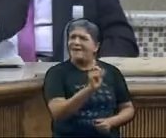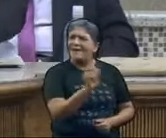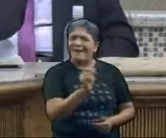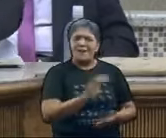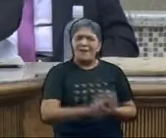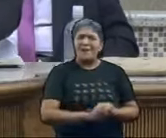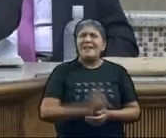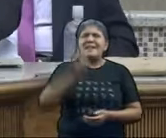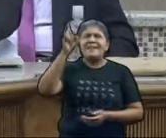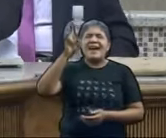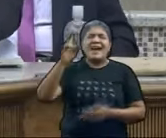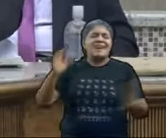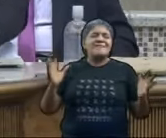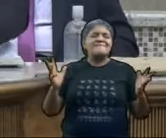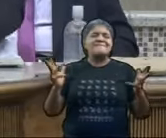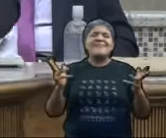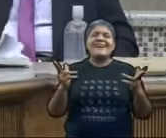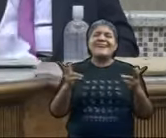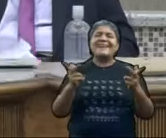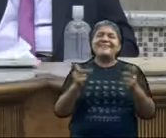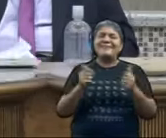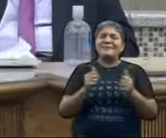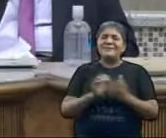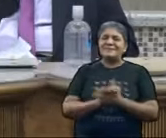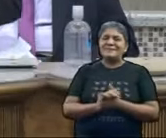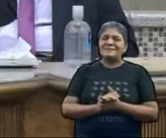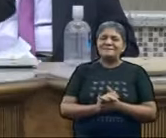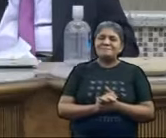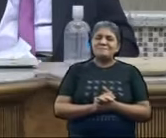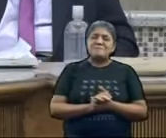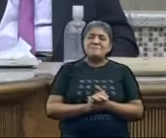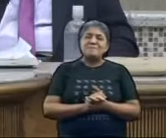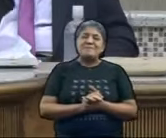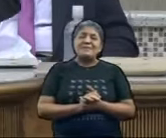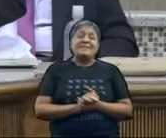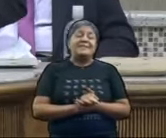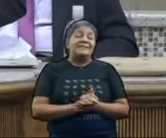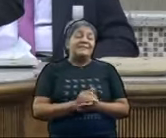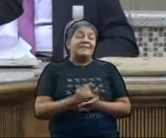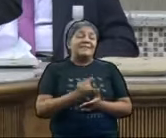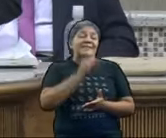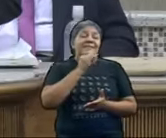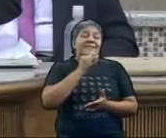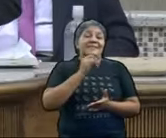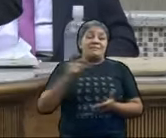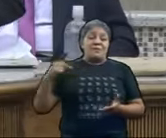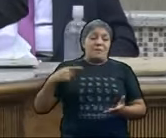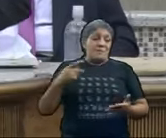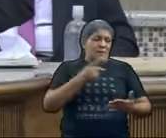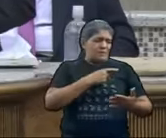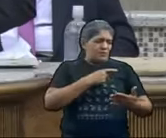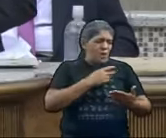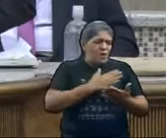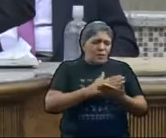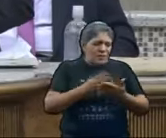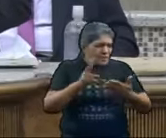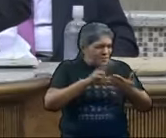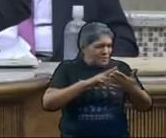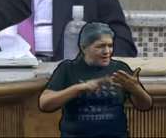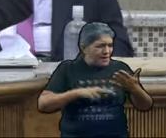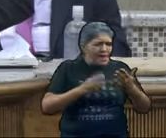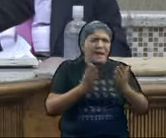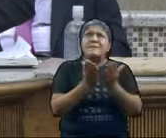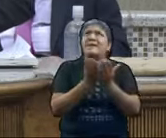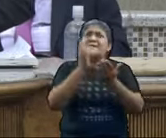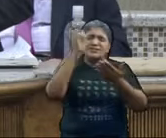aqui desta terra. Esses dias, eu lendo a Bíblia Sagrada, eu me deparei com um versículo, eu achei ele tão interessante, eu gostaria